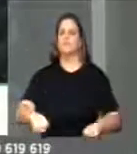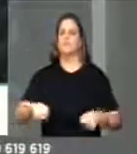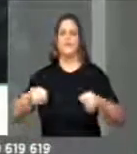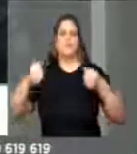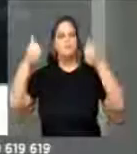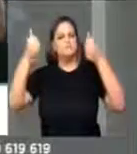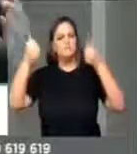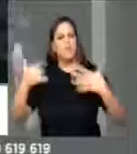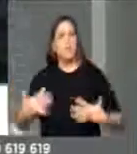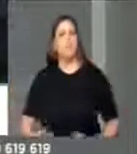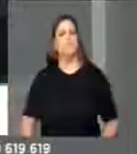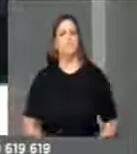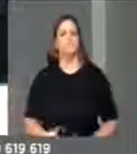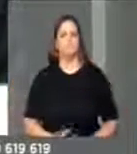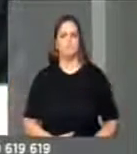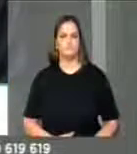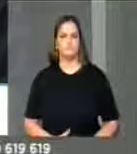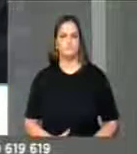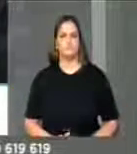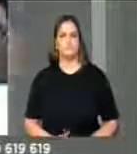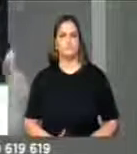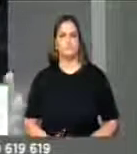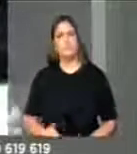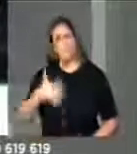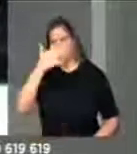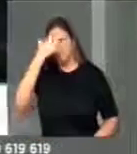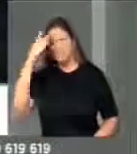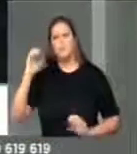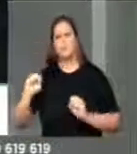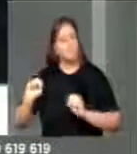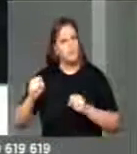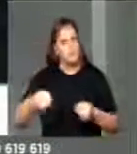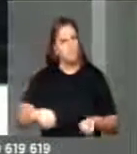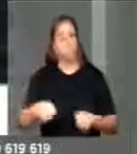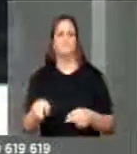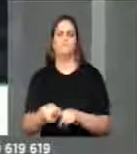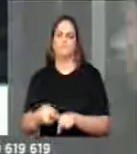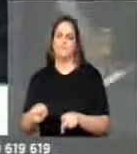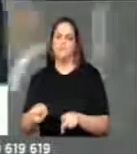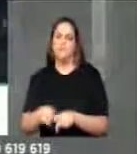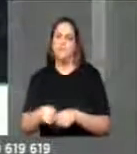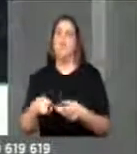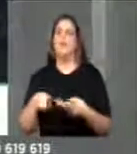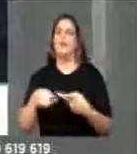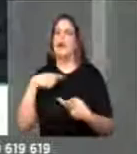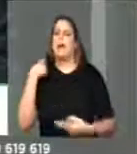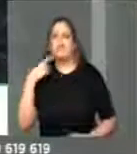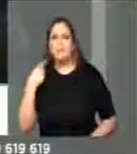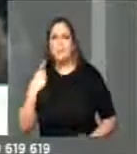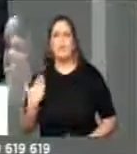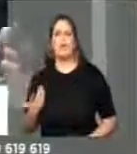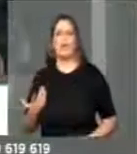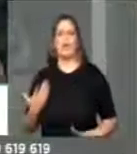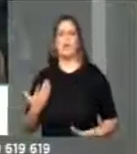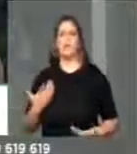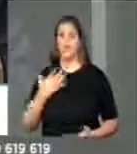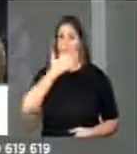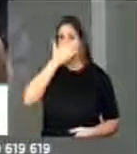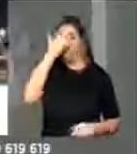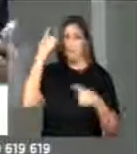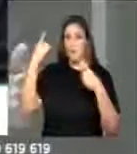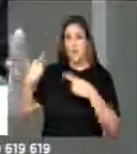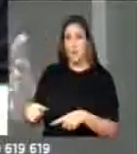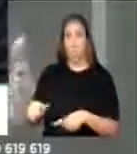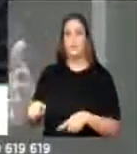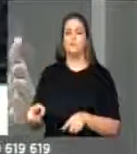seus defensores, seu advogado e a oposição a Dilma também tiveram um